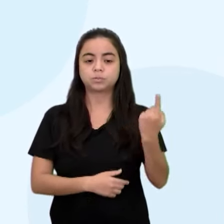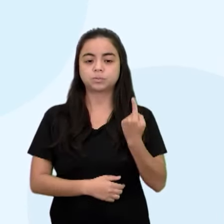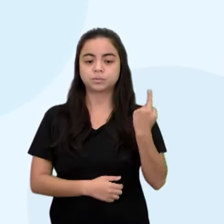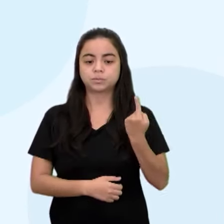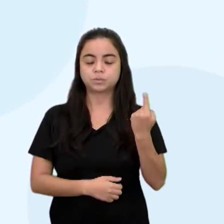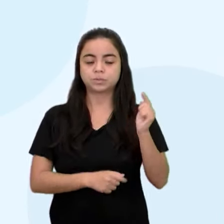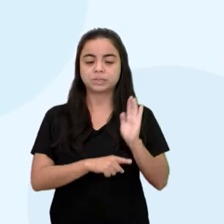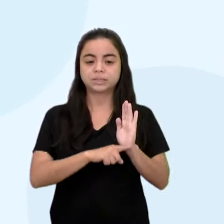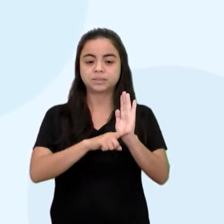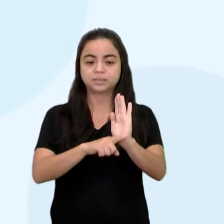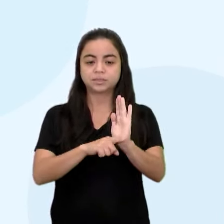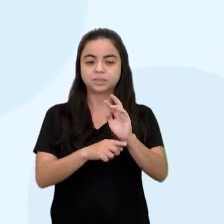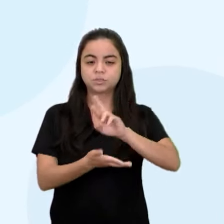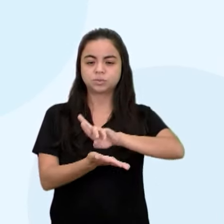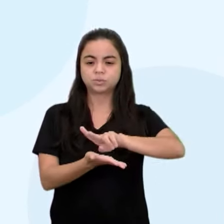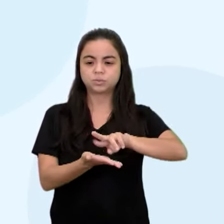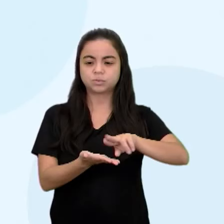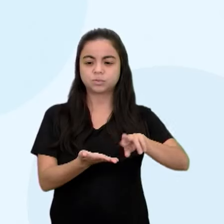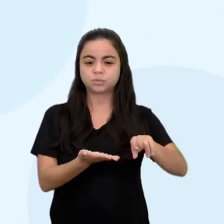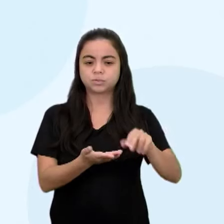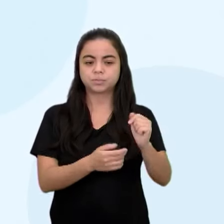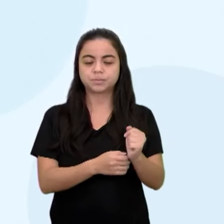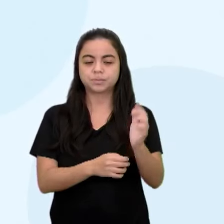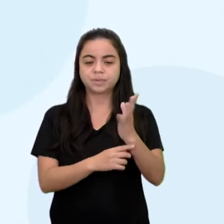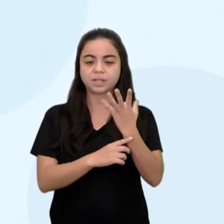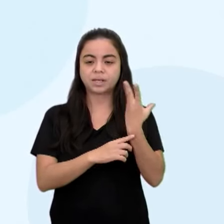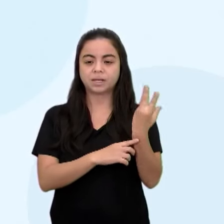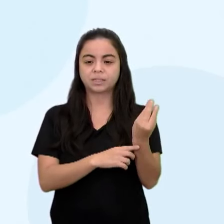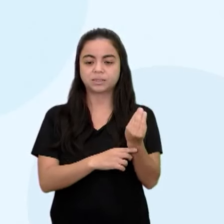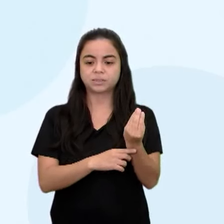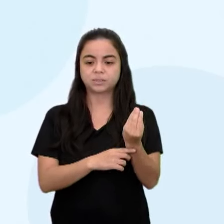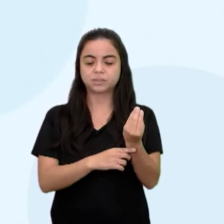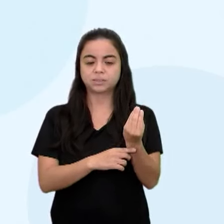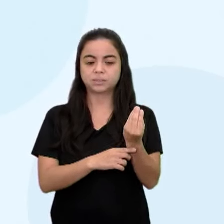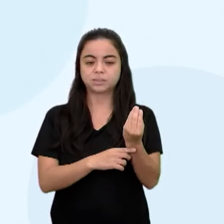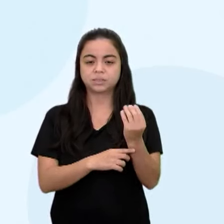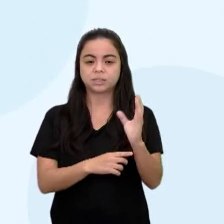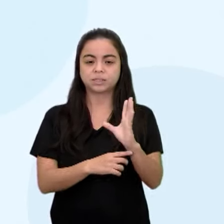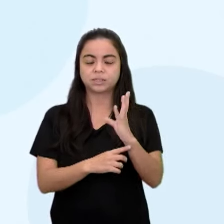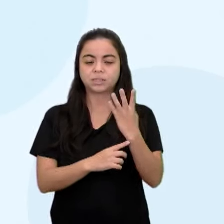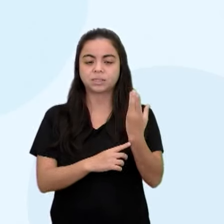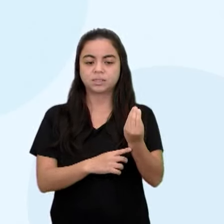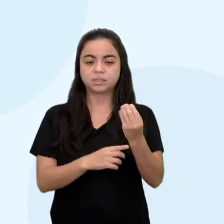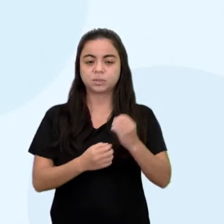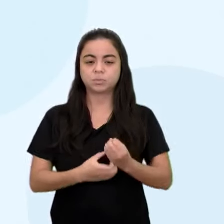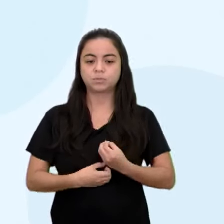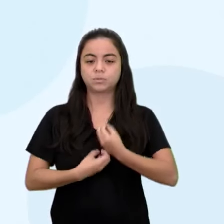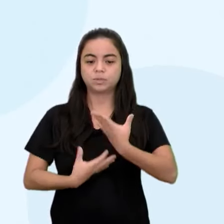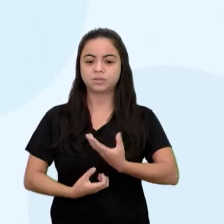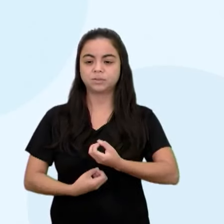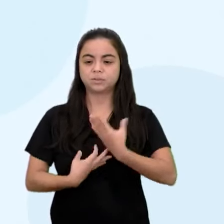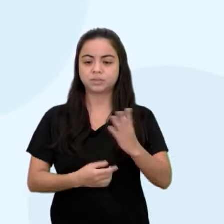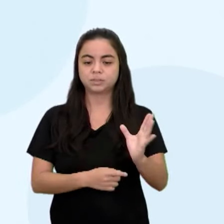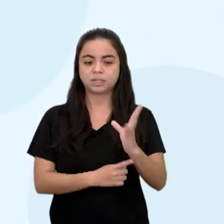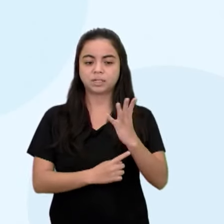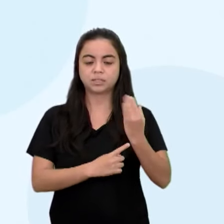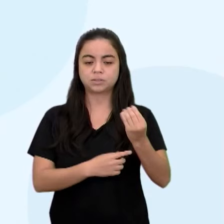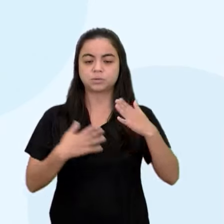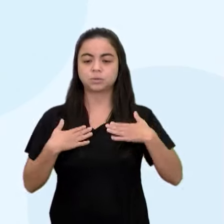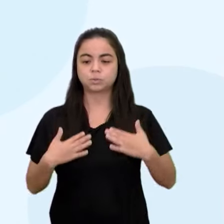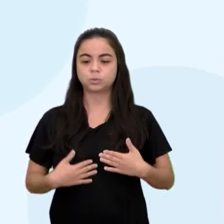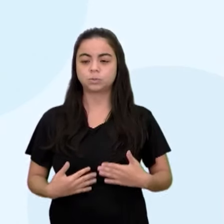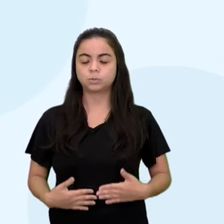individual e colaborativa em diferentes linguagens, tanto quanto as manifestações ou linguagens